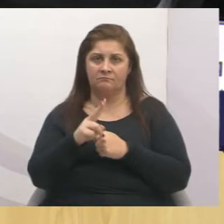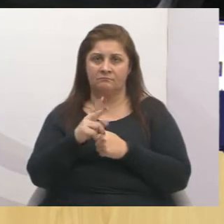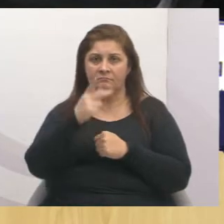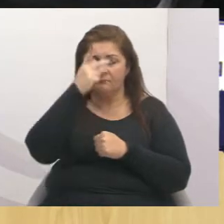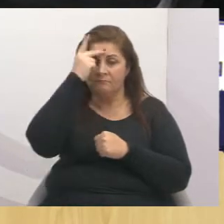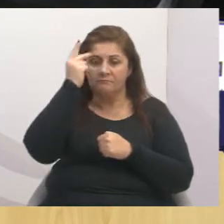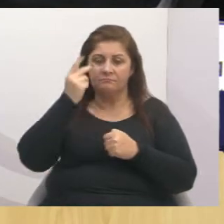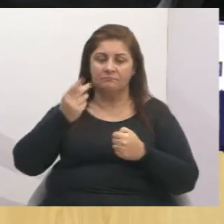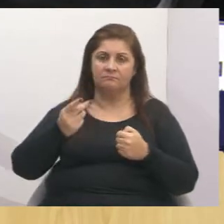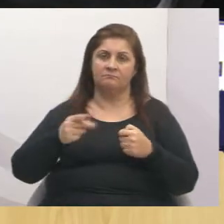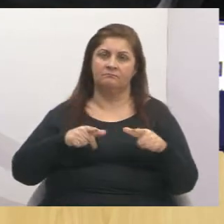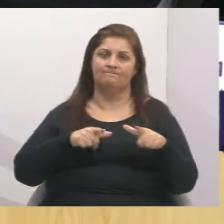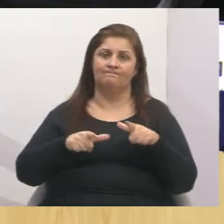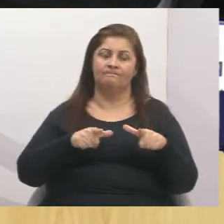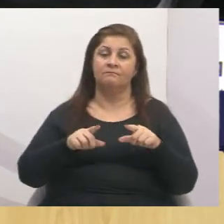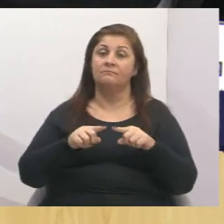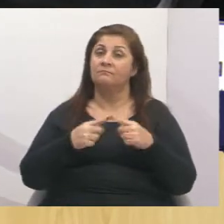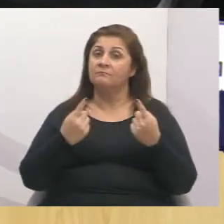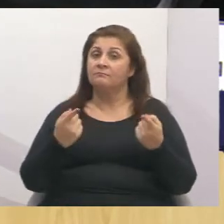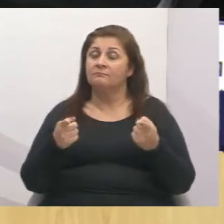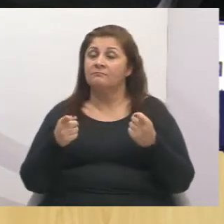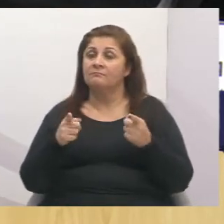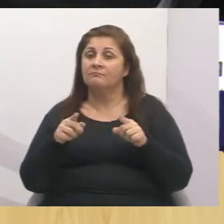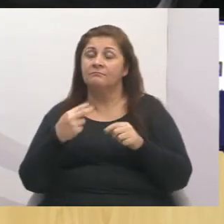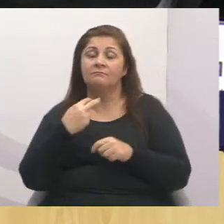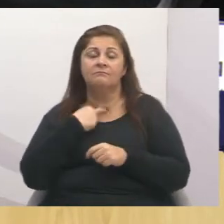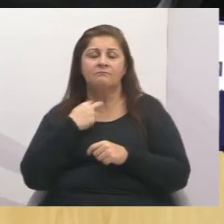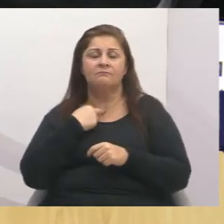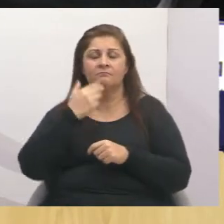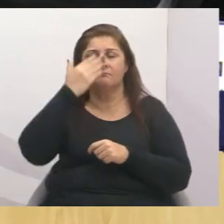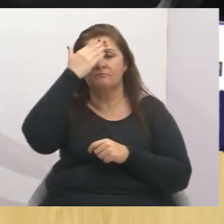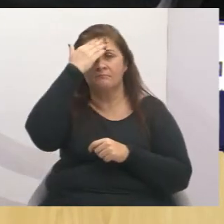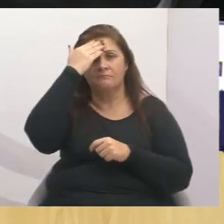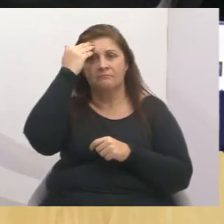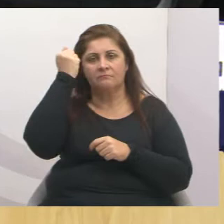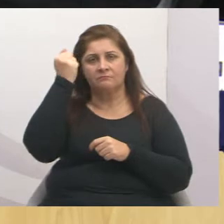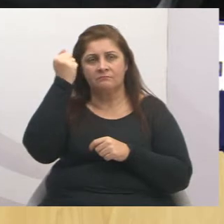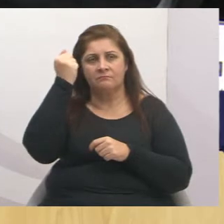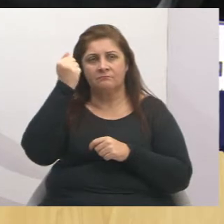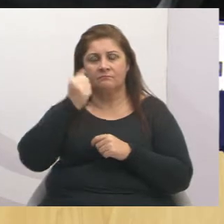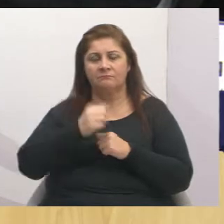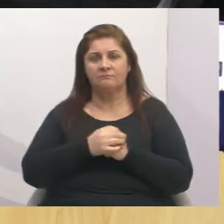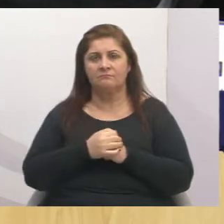mas eu também não posso em nenhum momento esquecer da